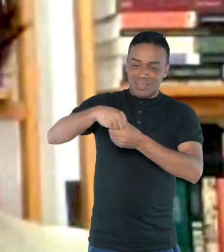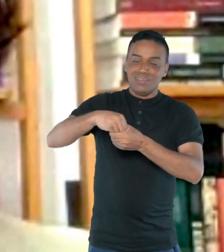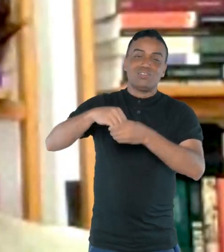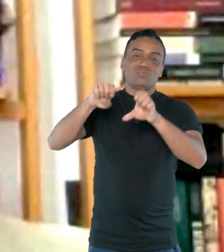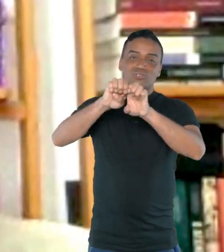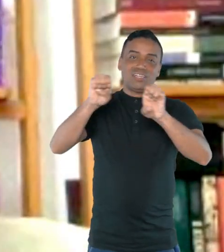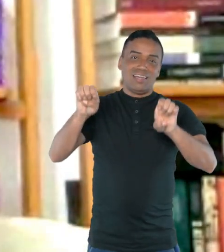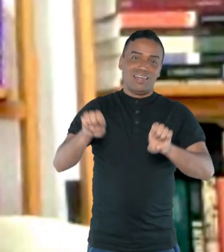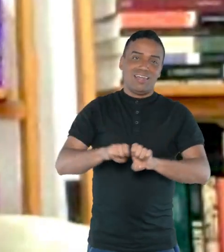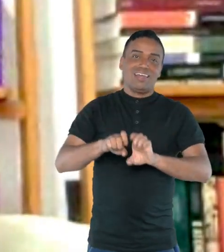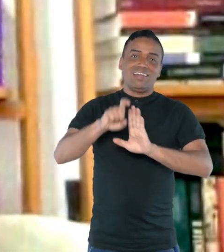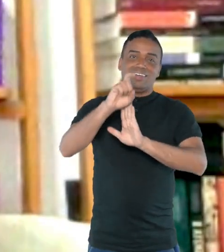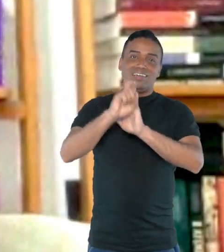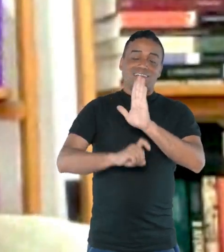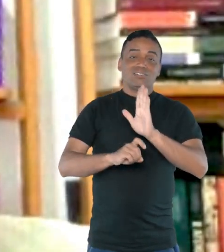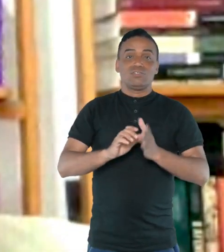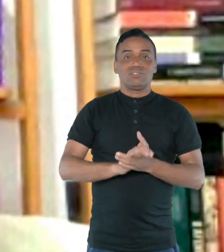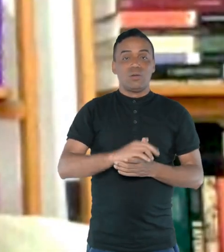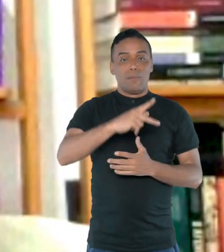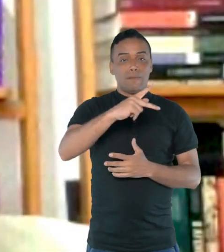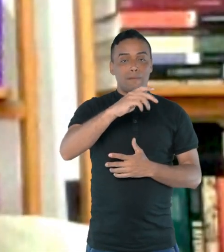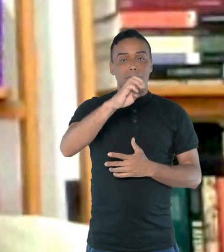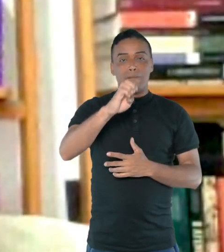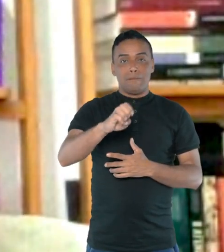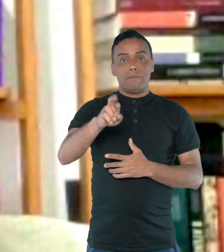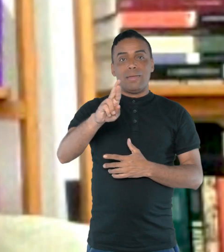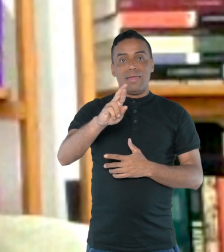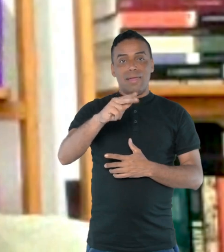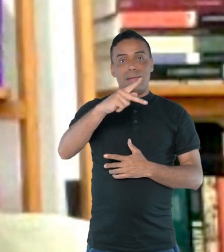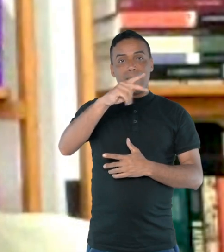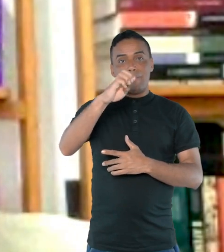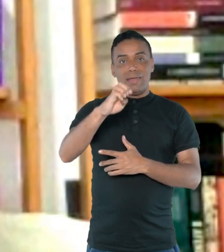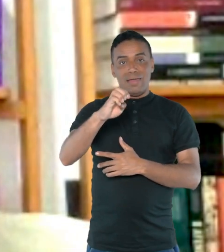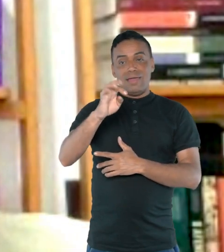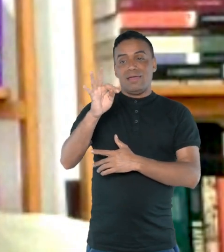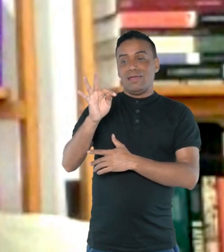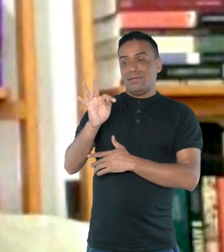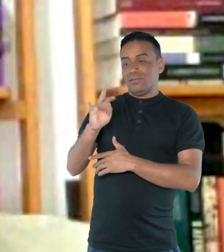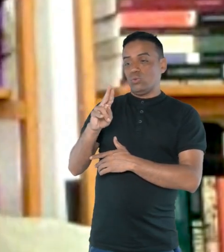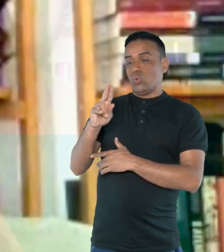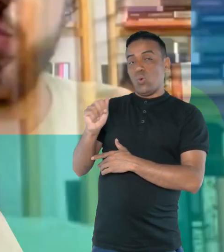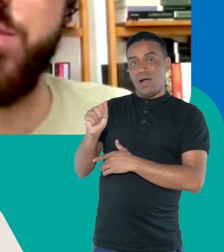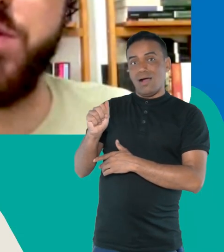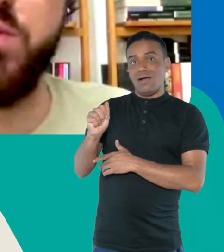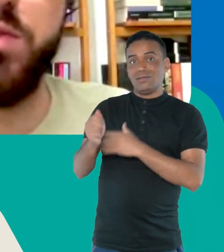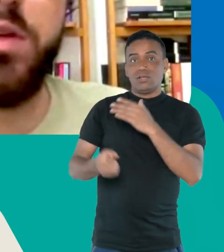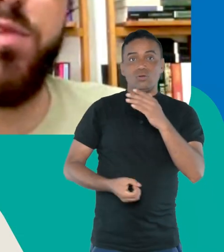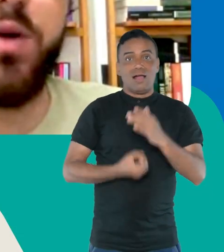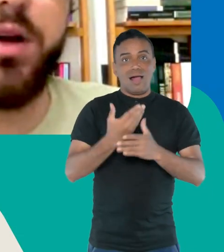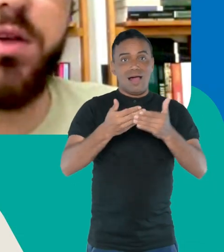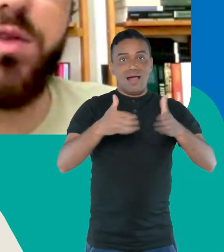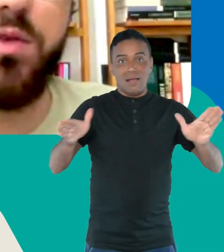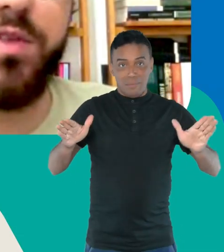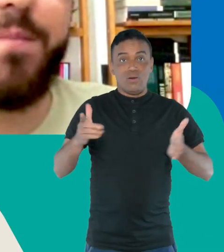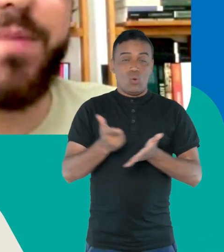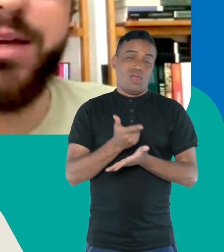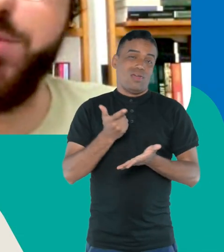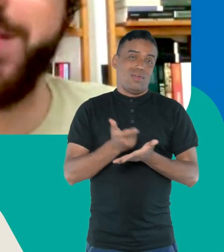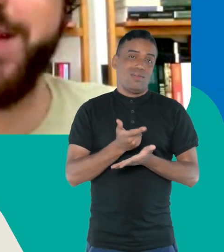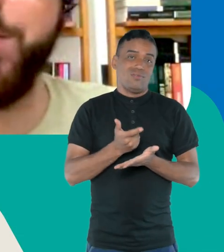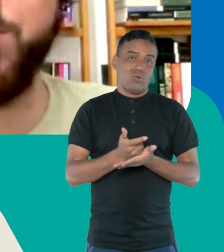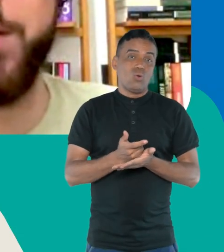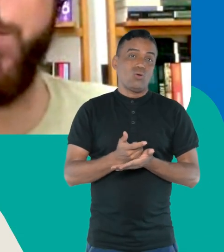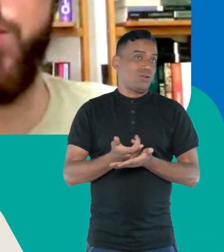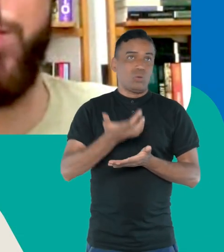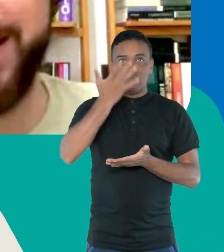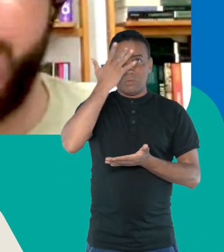trabalho. A história de Perpétua, que é um dos textos que inaugura os Corpos Nus dos Moribundos, evoca isso. Eu não sabia